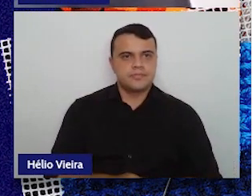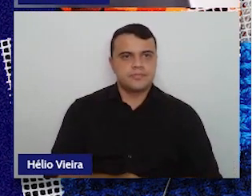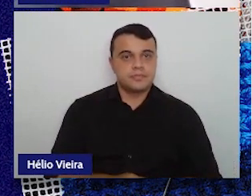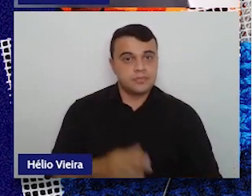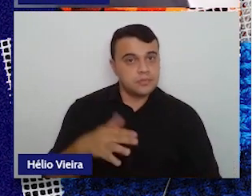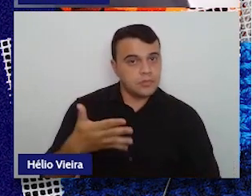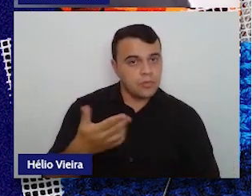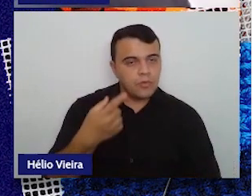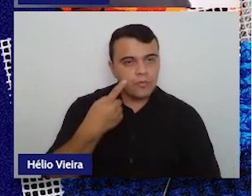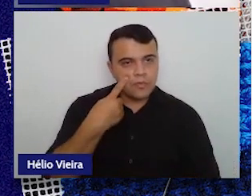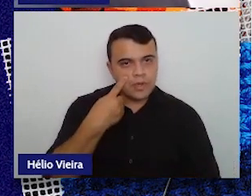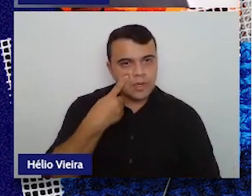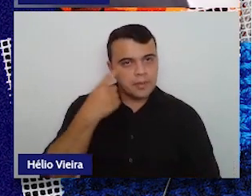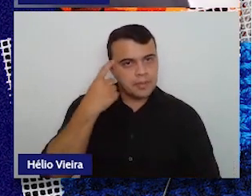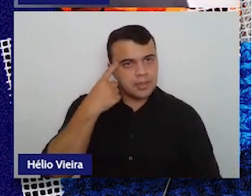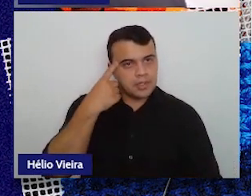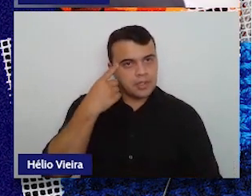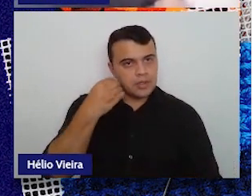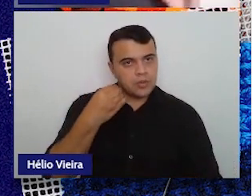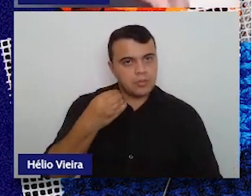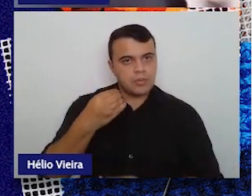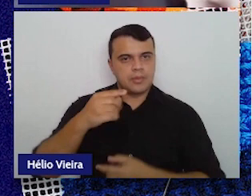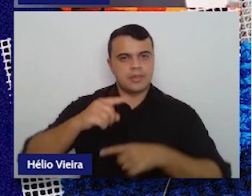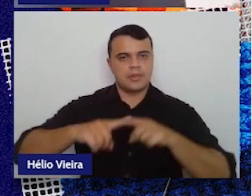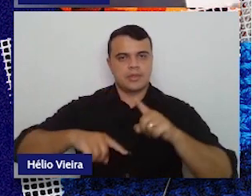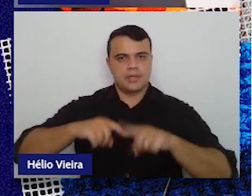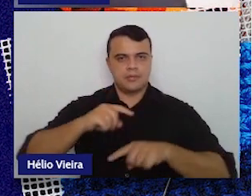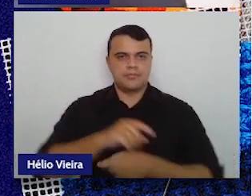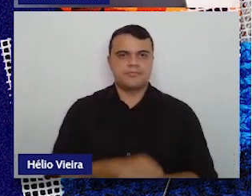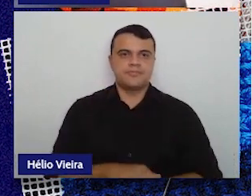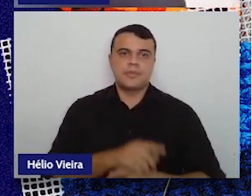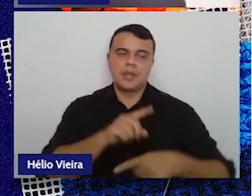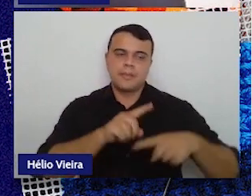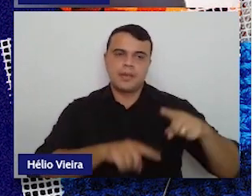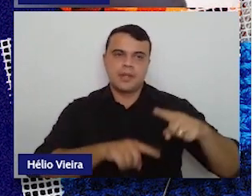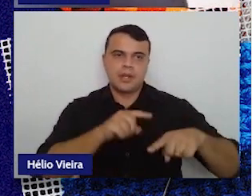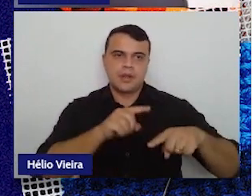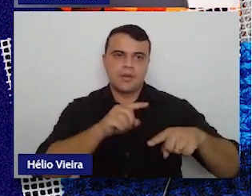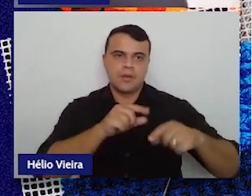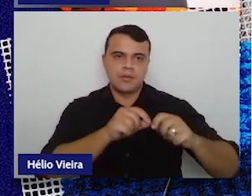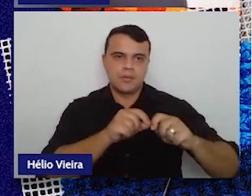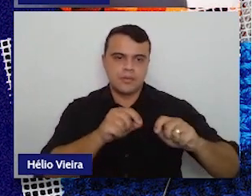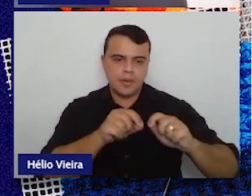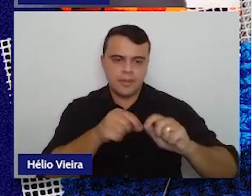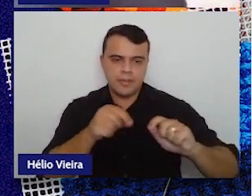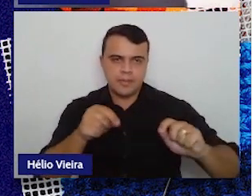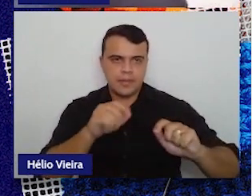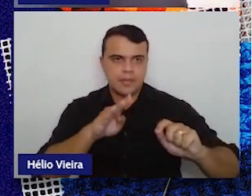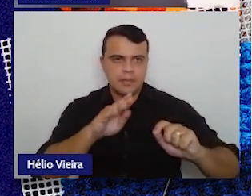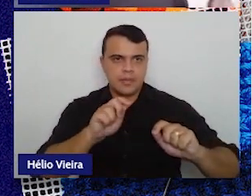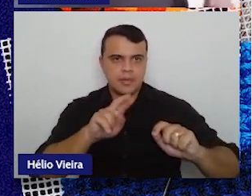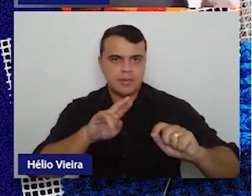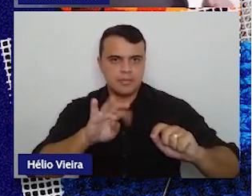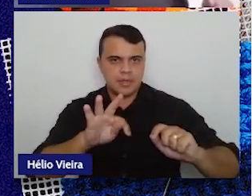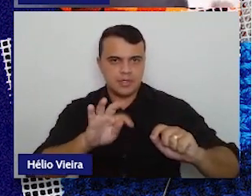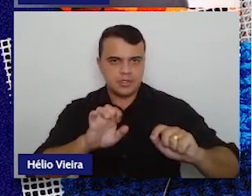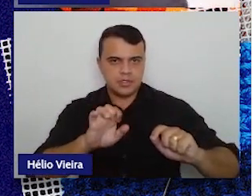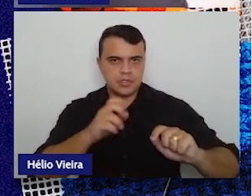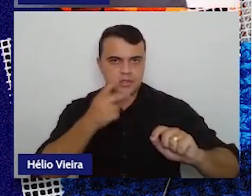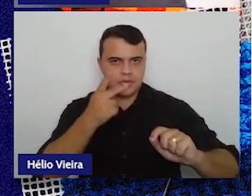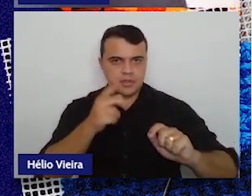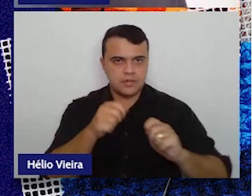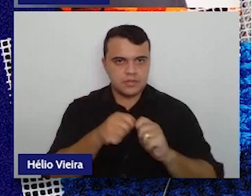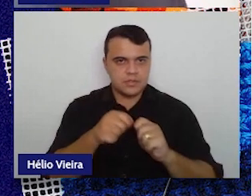bora pensar nos materiais. Material, barbante. Eu vou fazer com